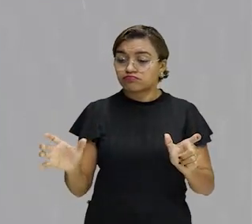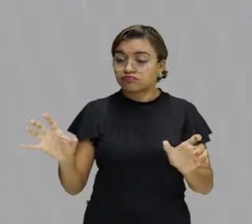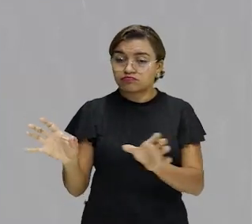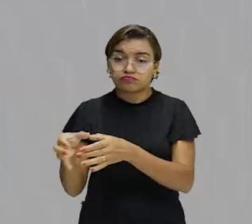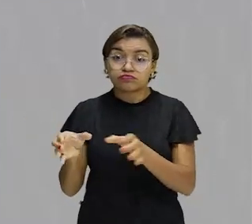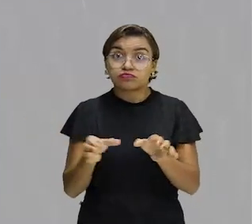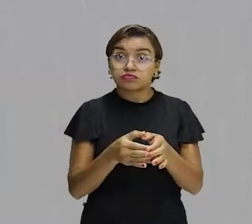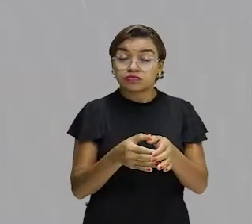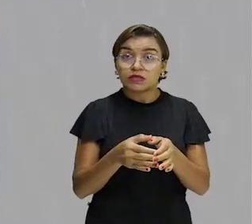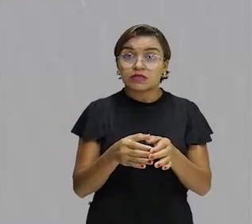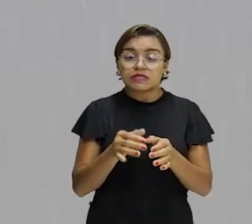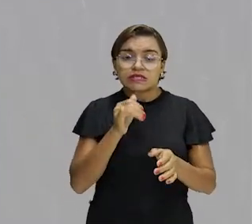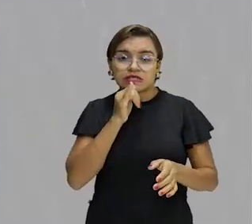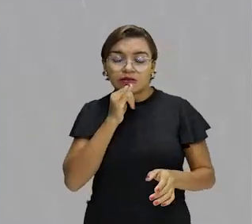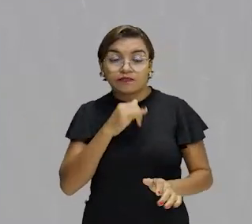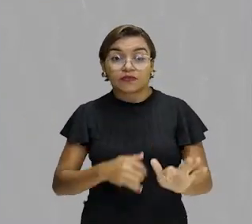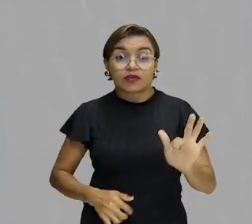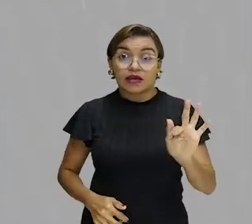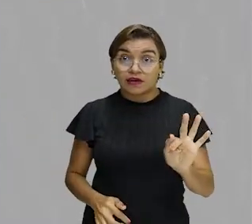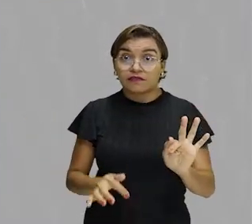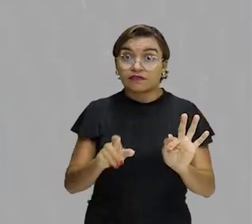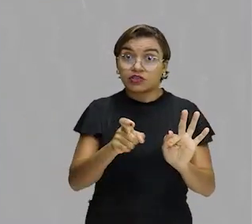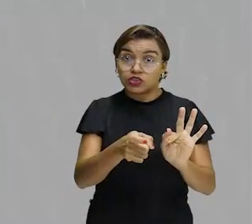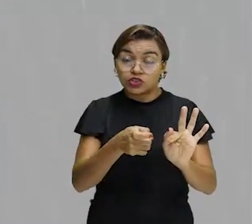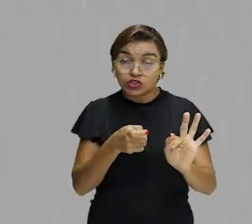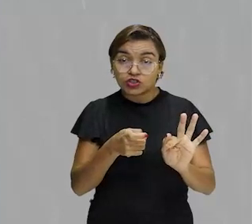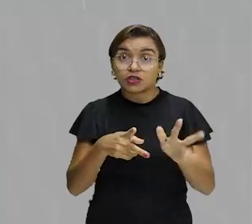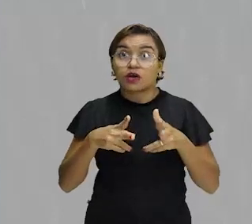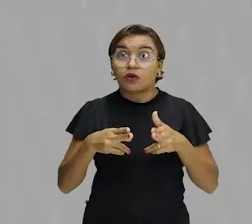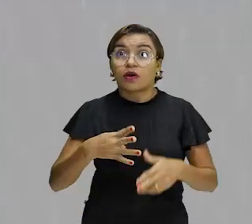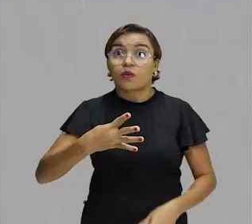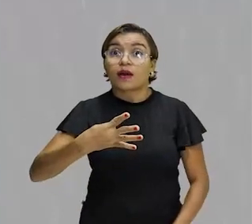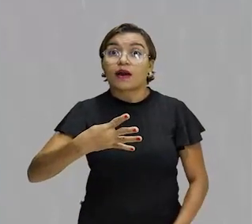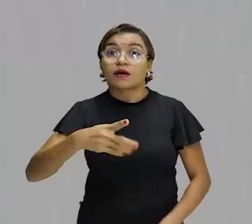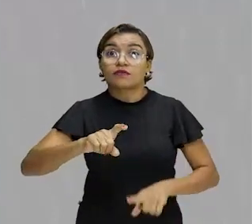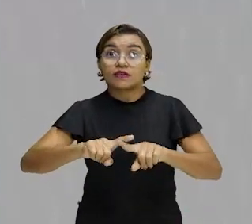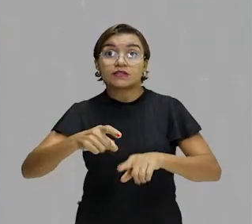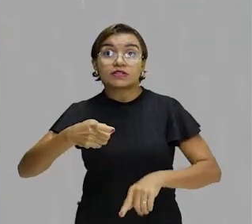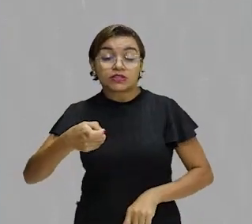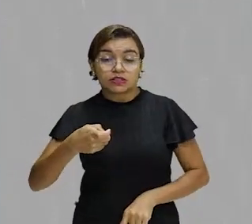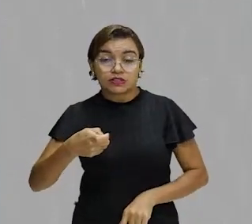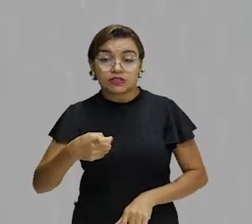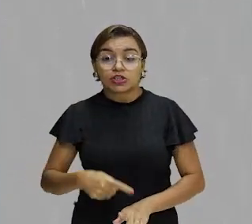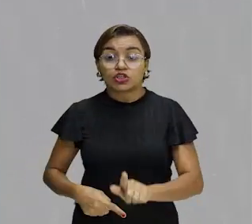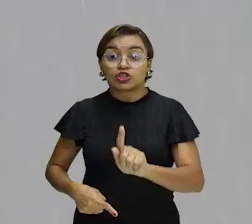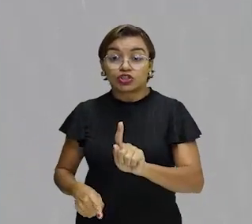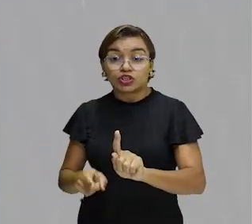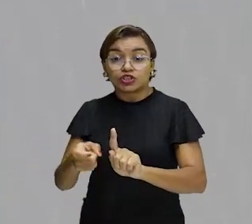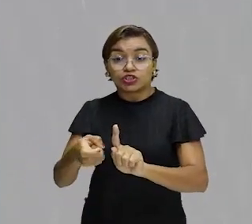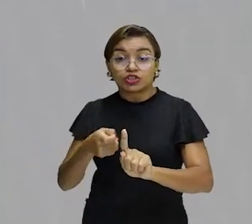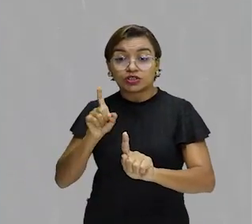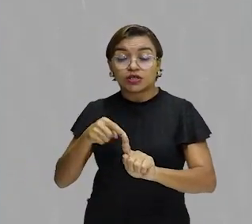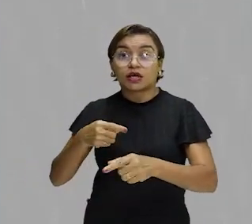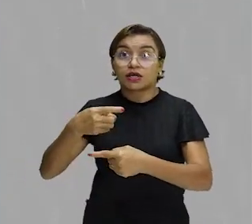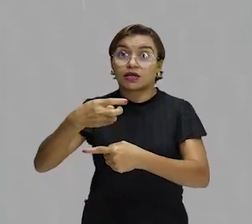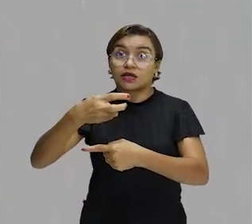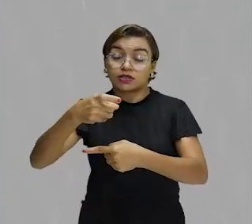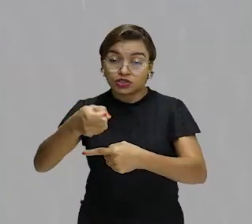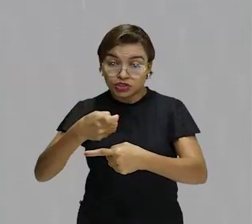28. A imagem da função G é o conjunto de chegada com os elementos associados, tá? Não é simplesmente o conjunto de chegada,